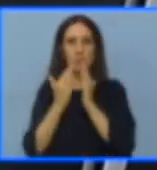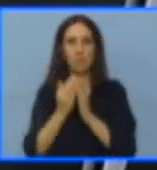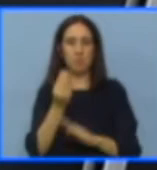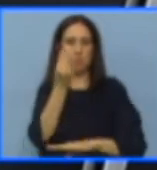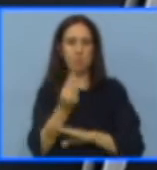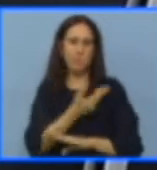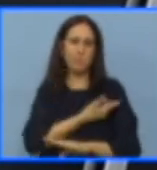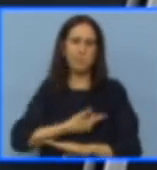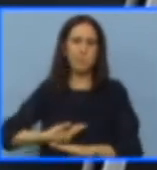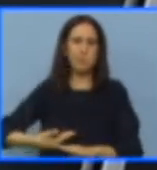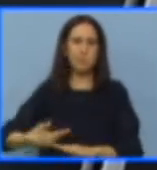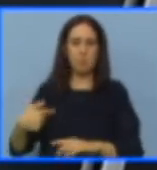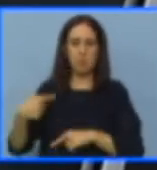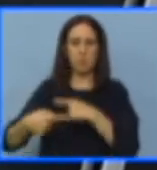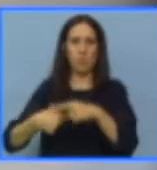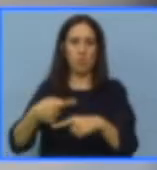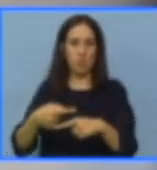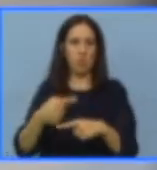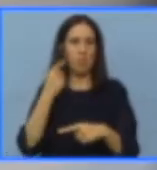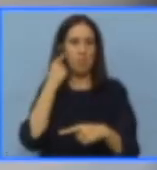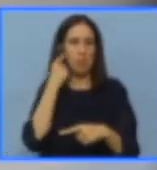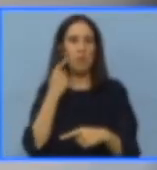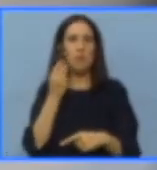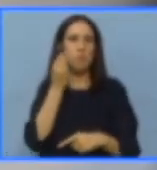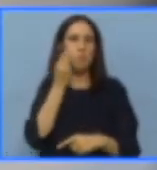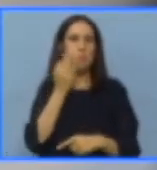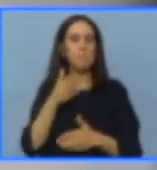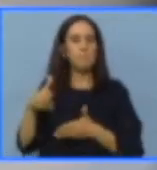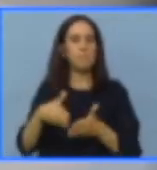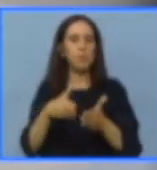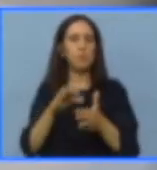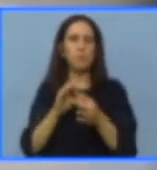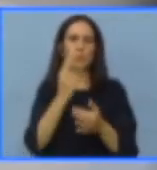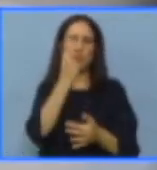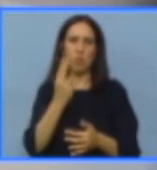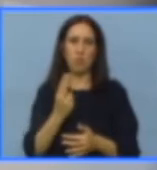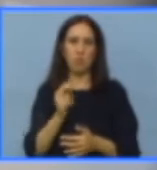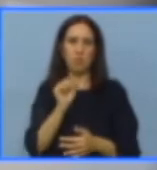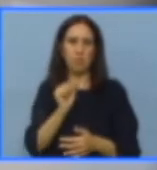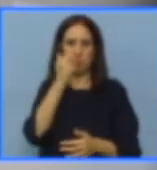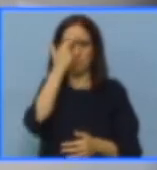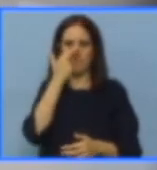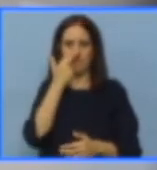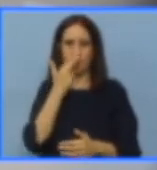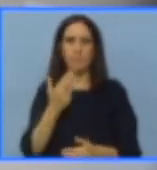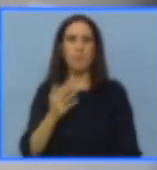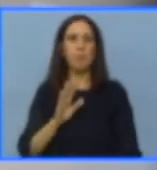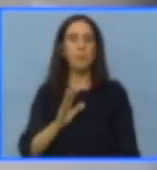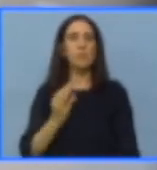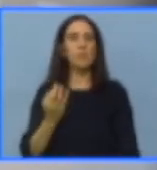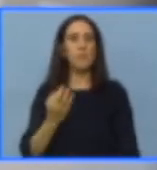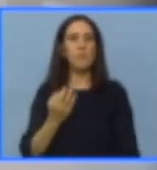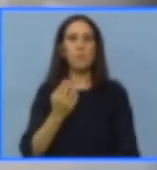desde a Antiguidade, a partir de um percurso que tem muito a ver com a história da arte, variando, enfim, com um grande lastro